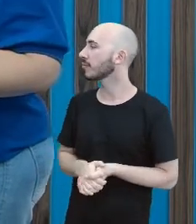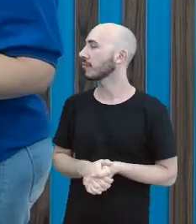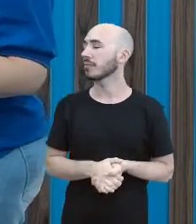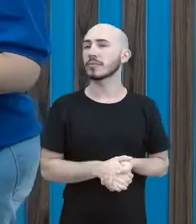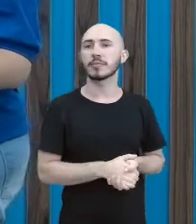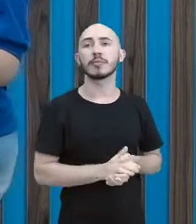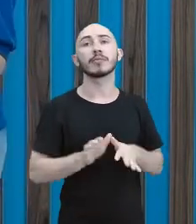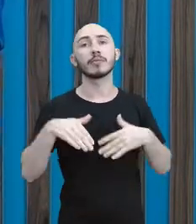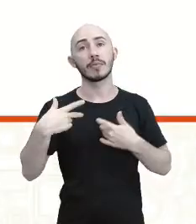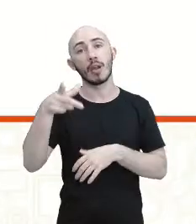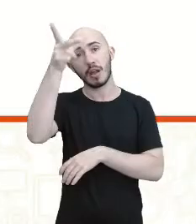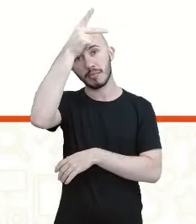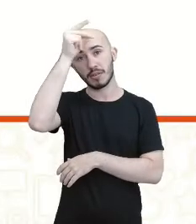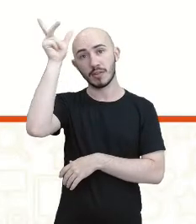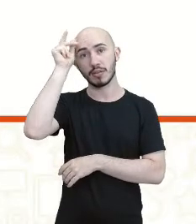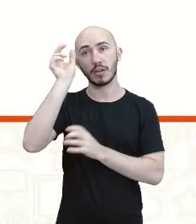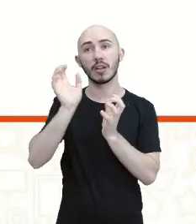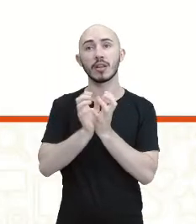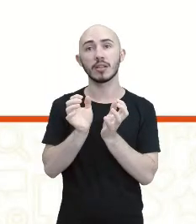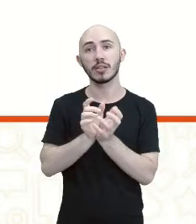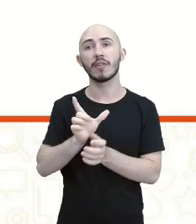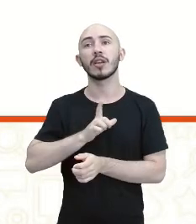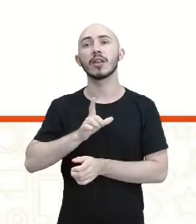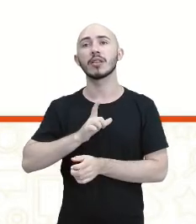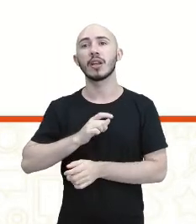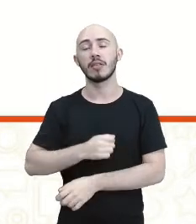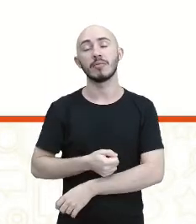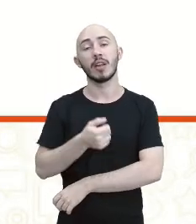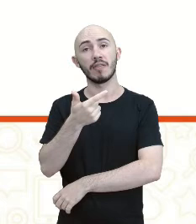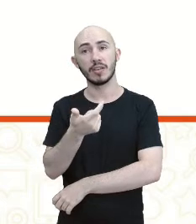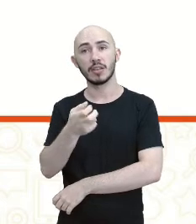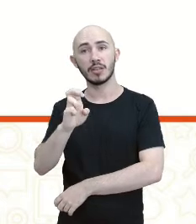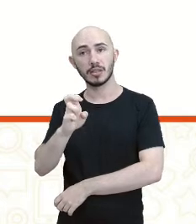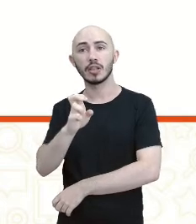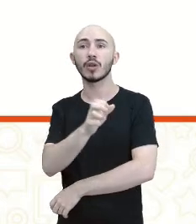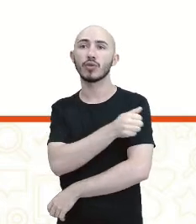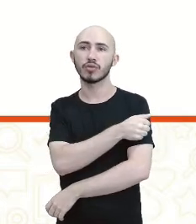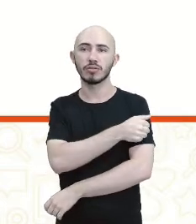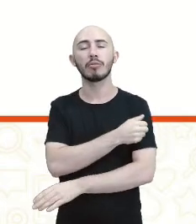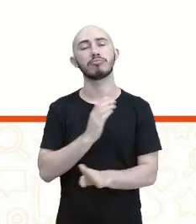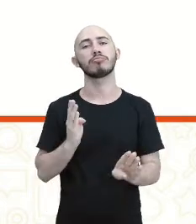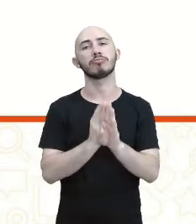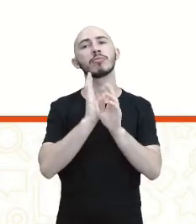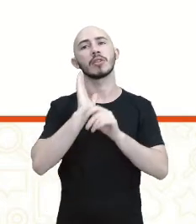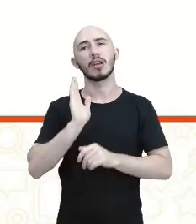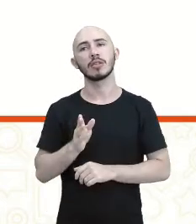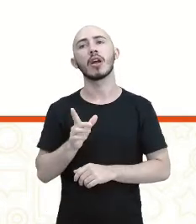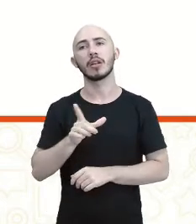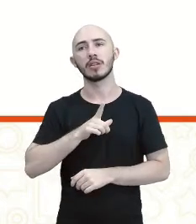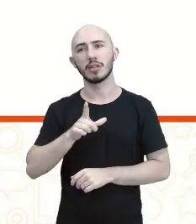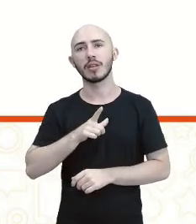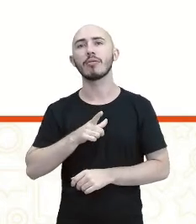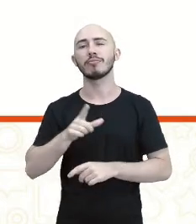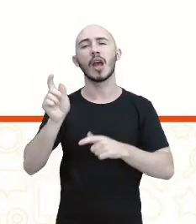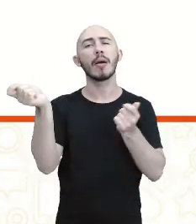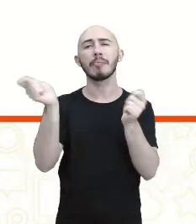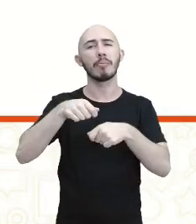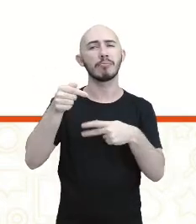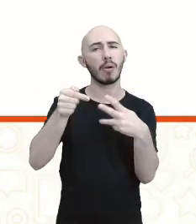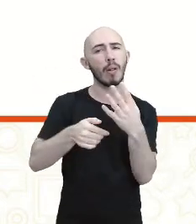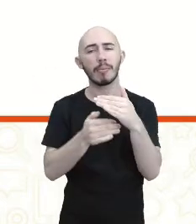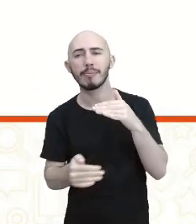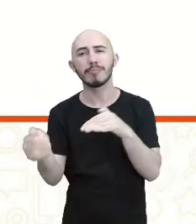Bom, na Prefeitura do Recife, nós temos 25 estudantes diagnosticados, não é, com altas habilidades